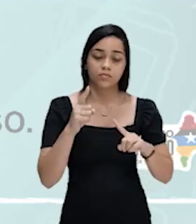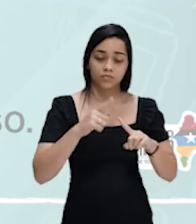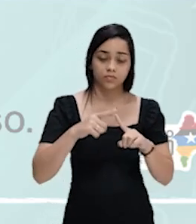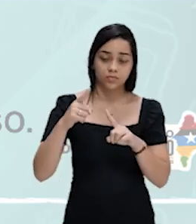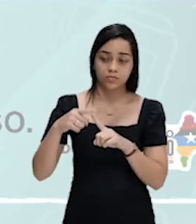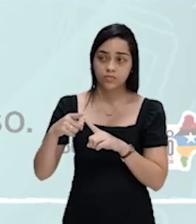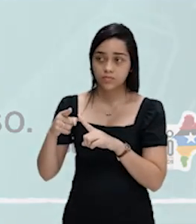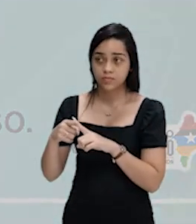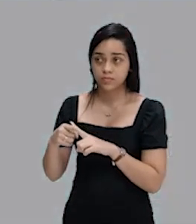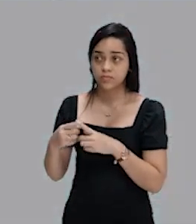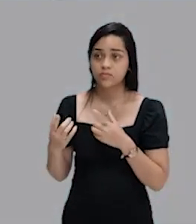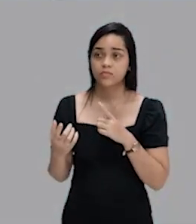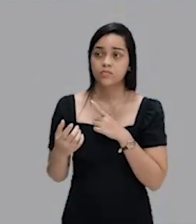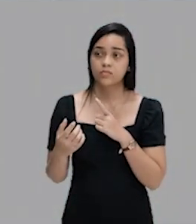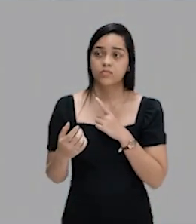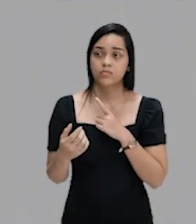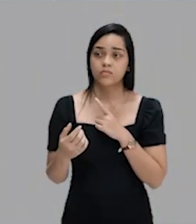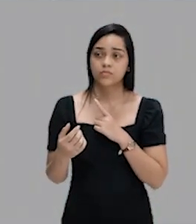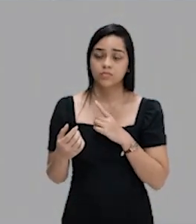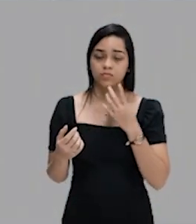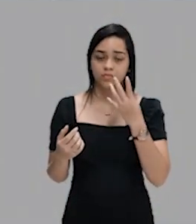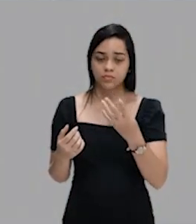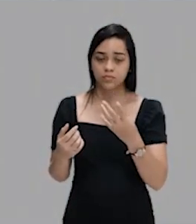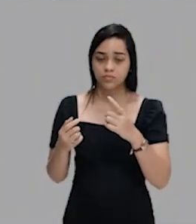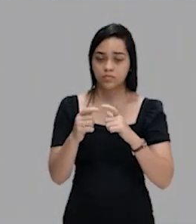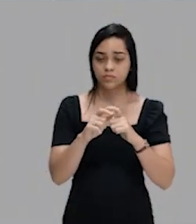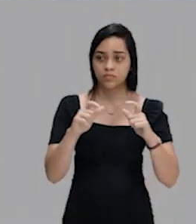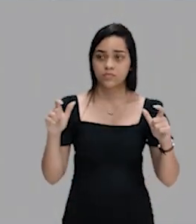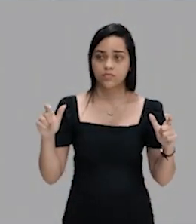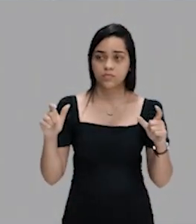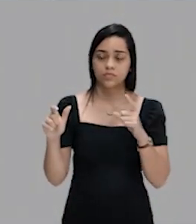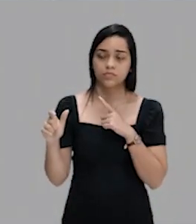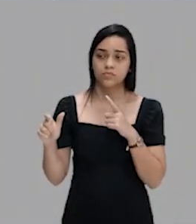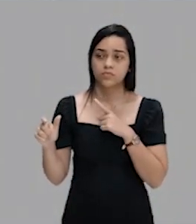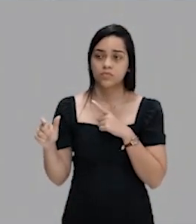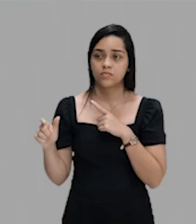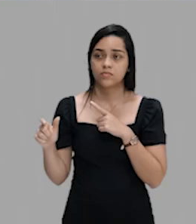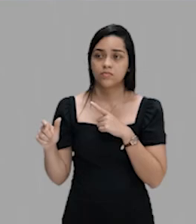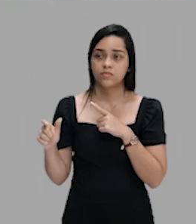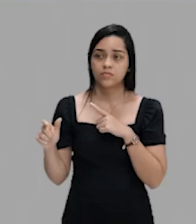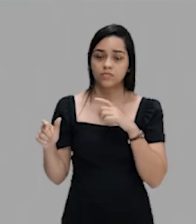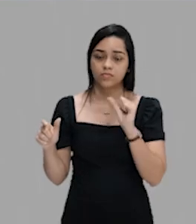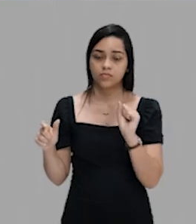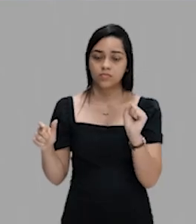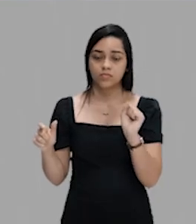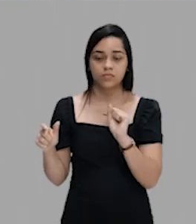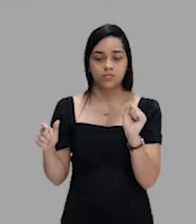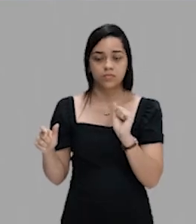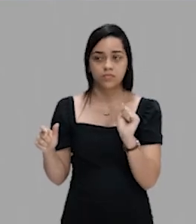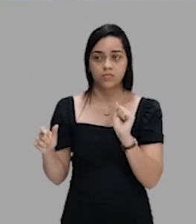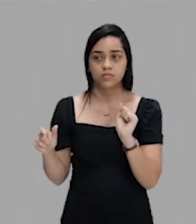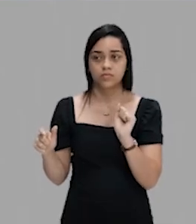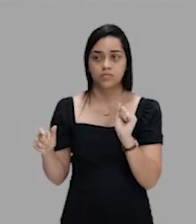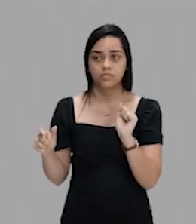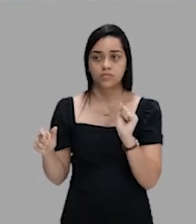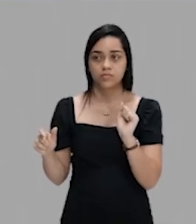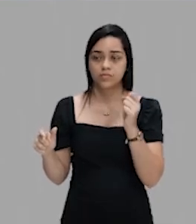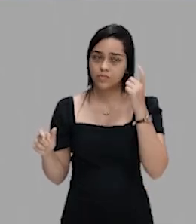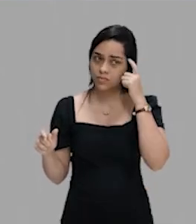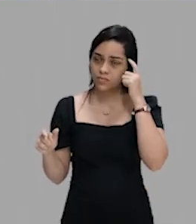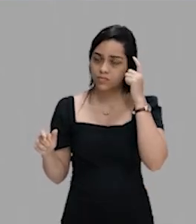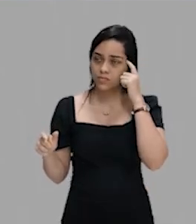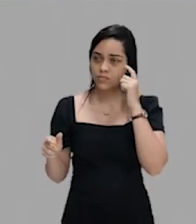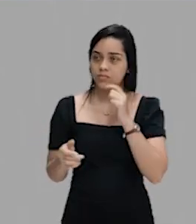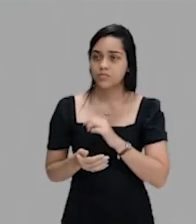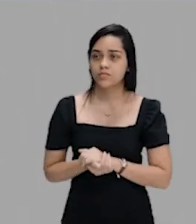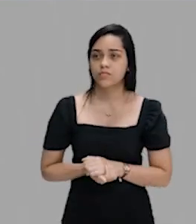vou te dar que são quatro orações eu vou te dar 8 segundos Vou conferir até 8 no meu